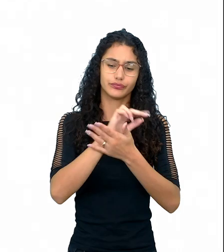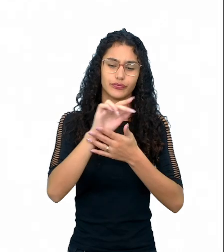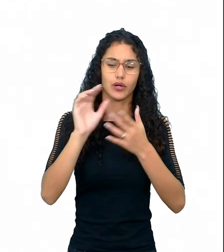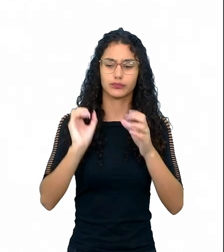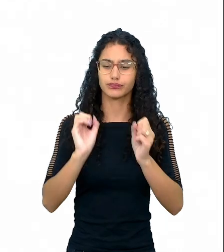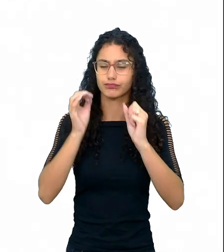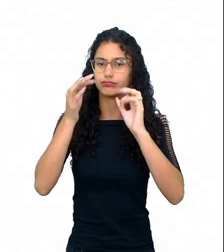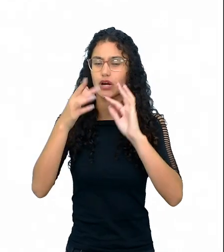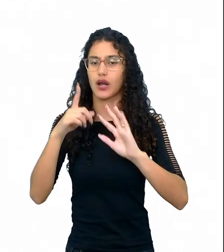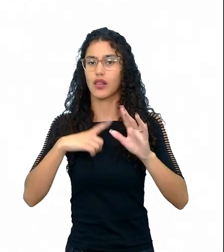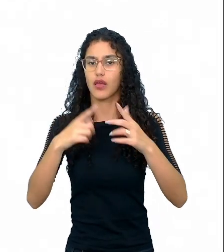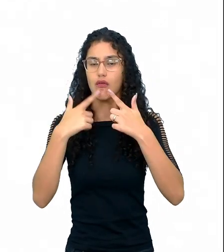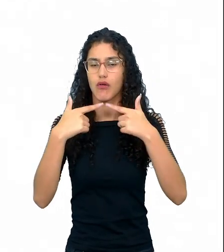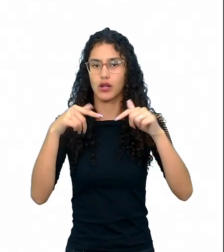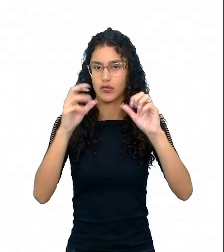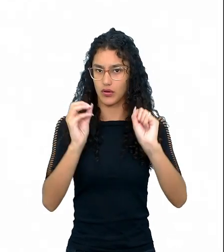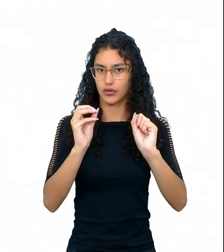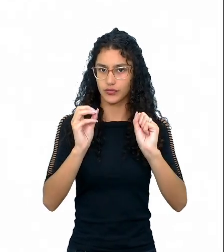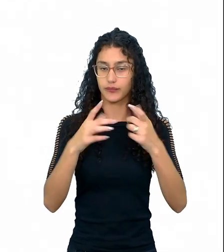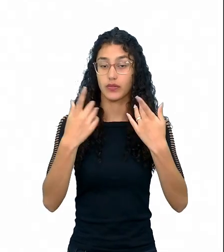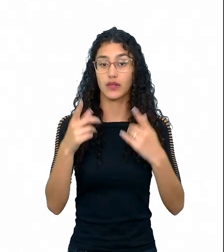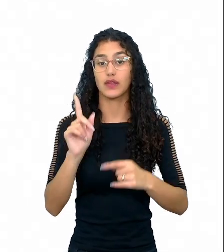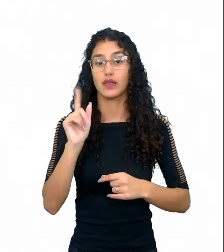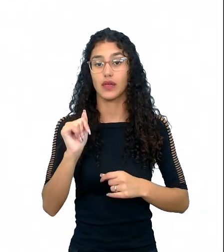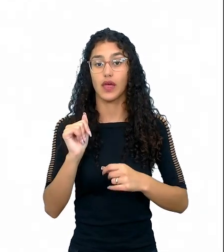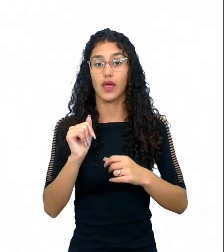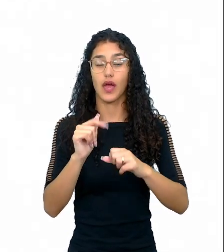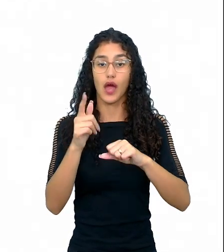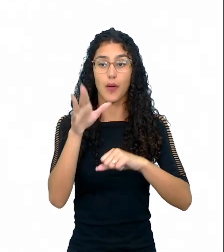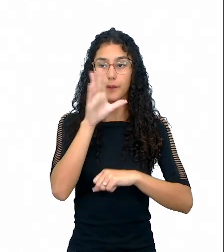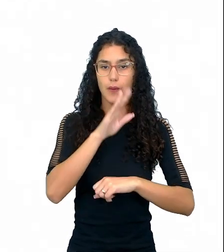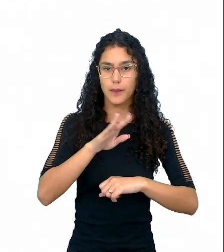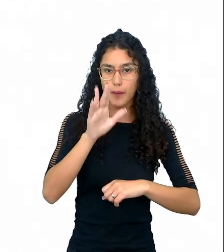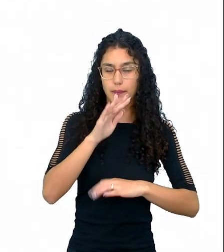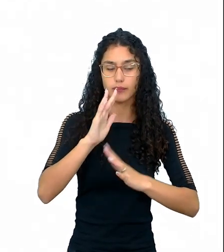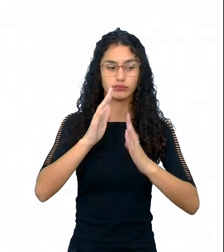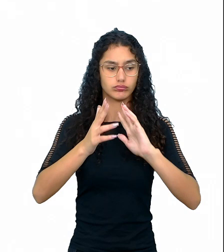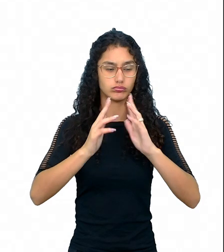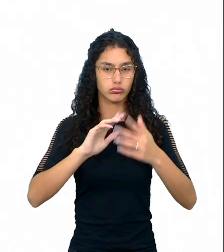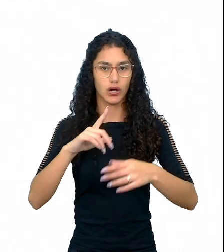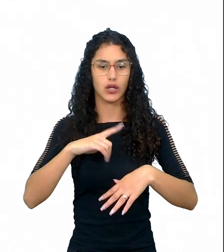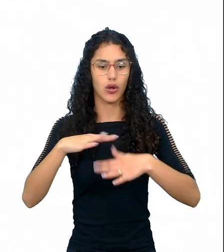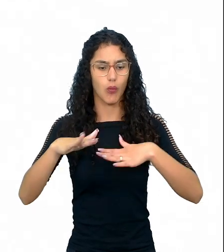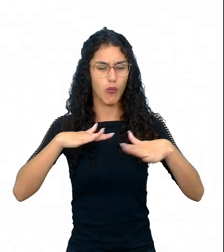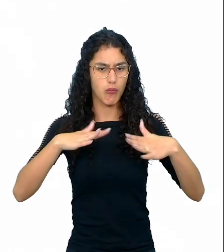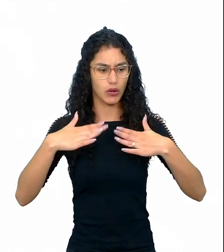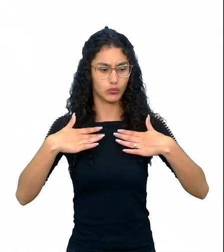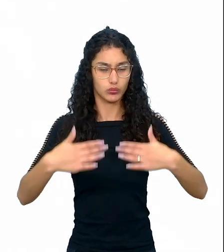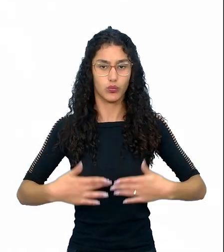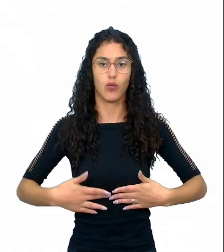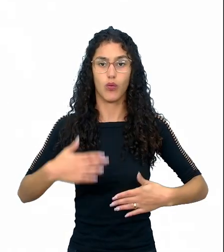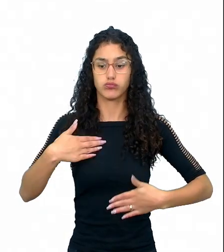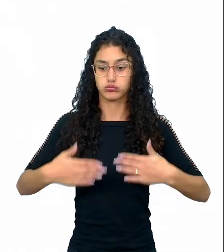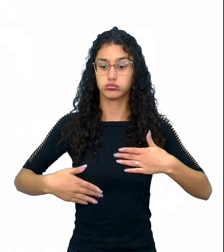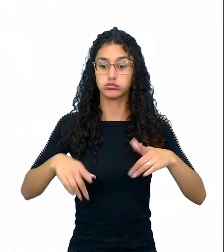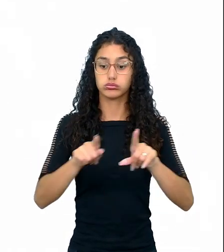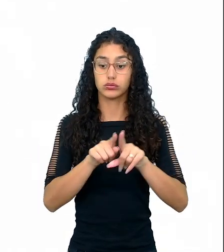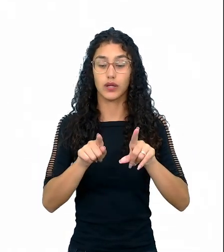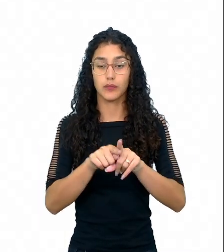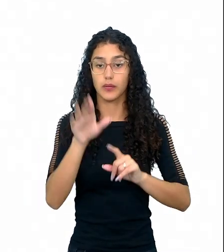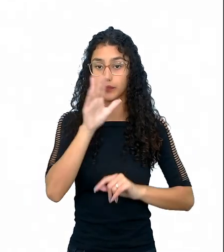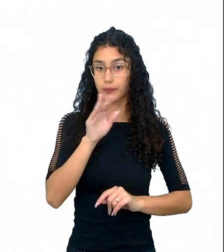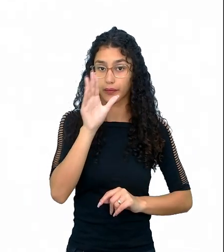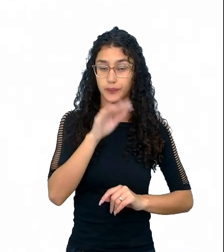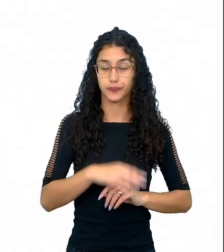fenômenos orais como a linguagem, que é a gestual, a prosódia, os movimentos do corpo, né, a linguagem